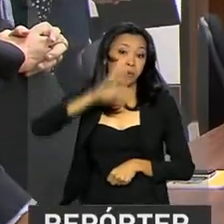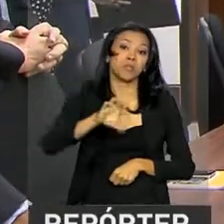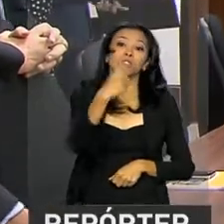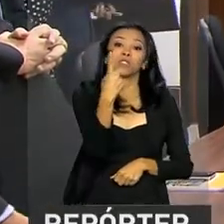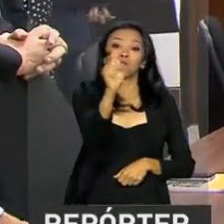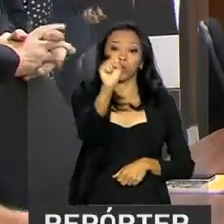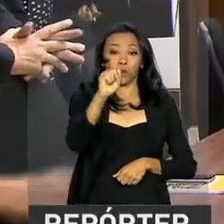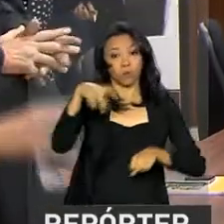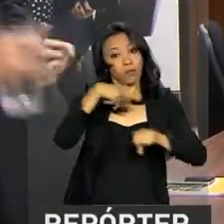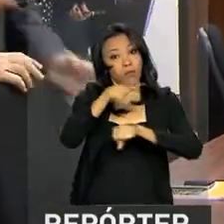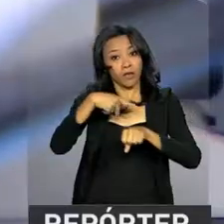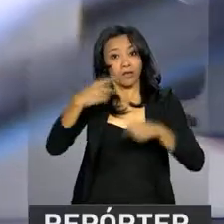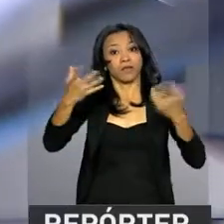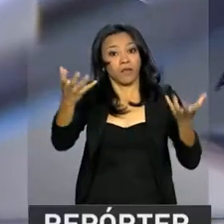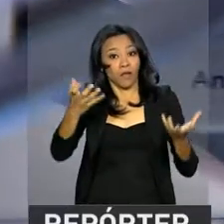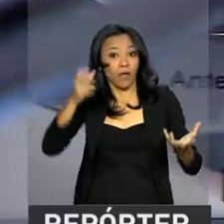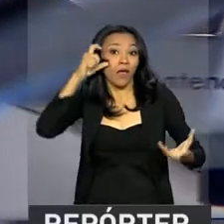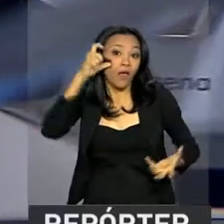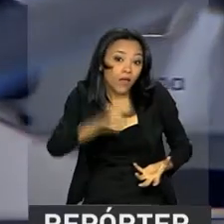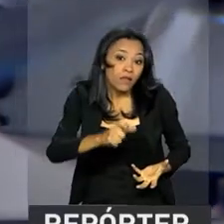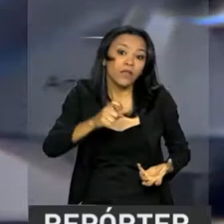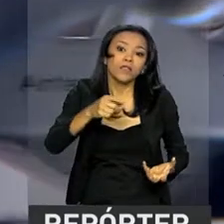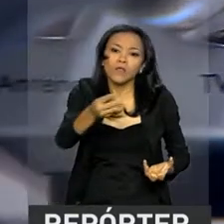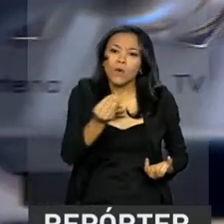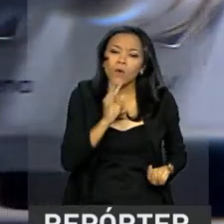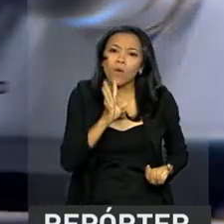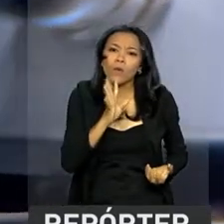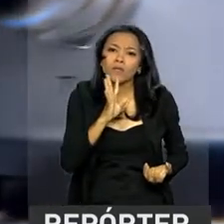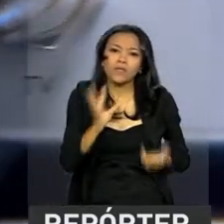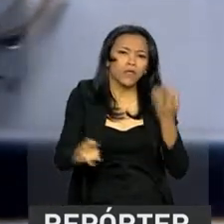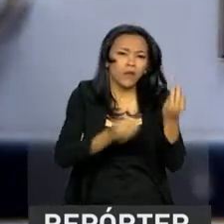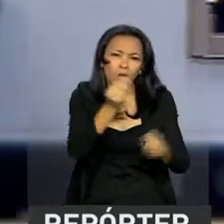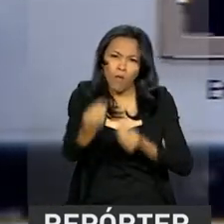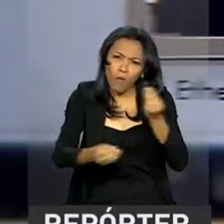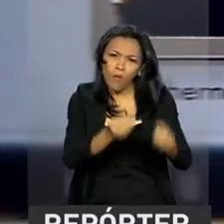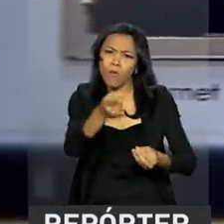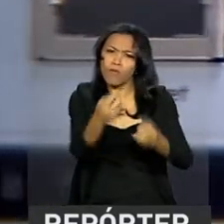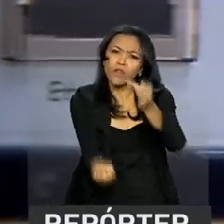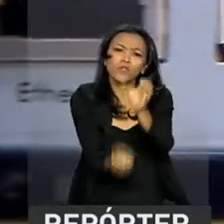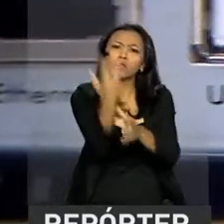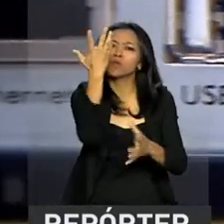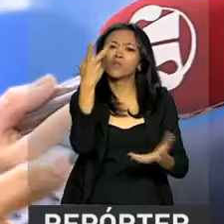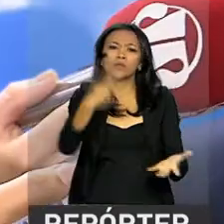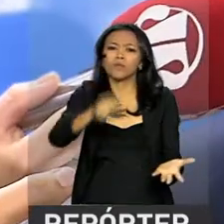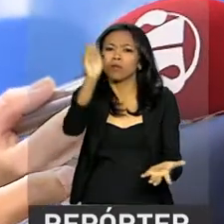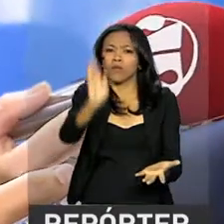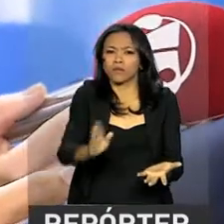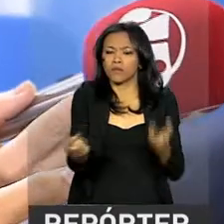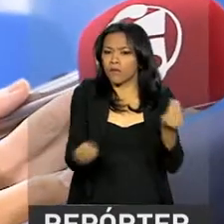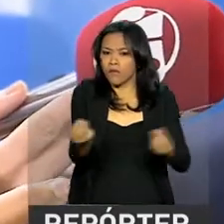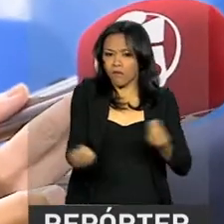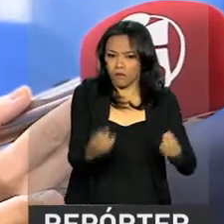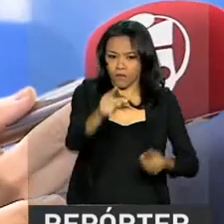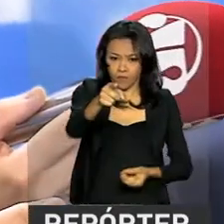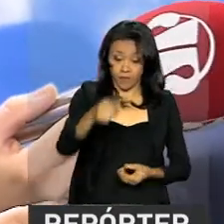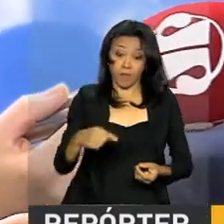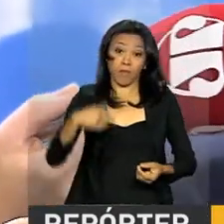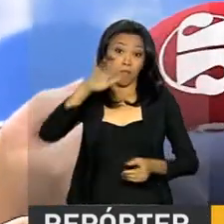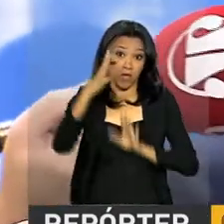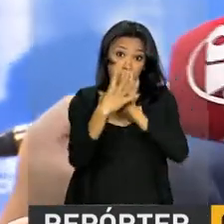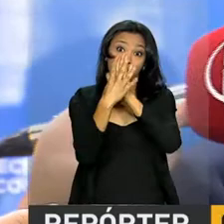manifestaram interesse em conhecer como tem sido essa implementação no brasil mais do que o modelo